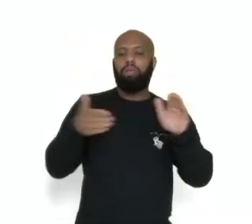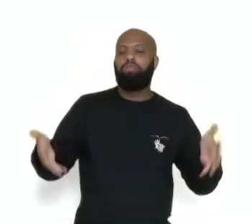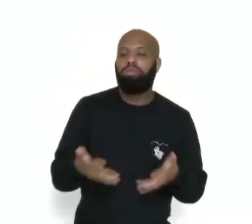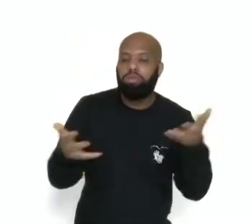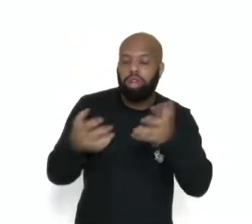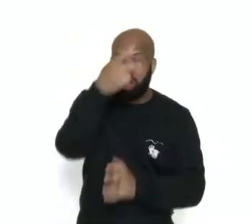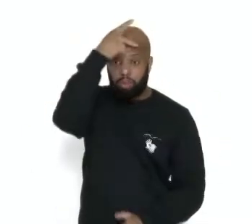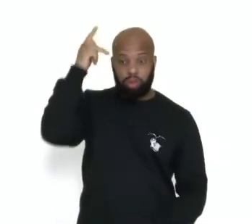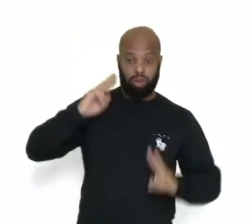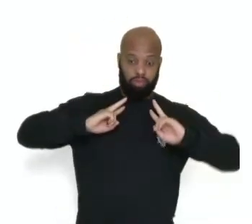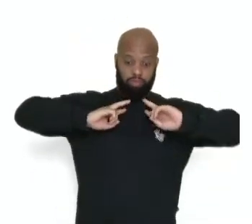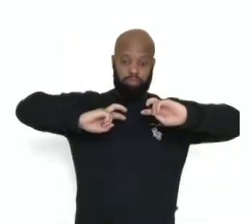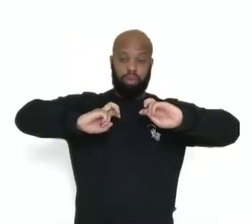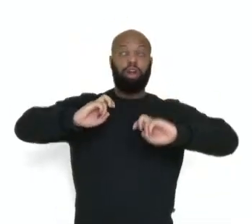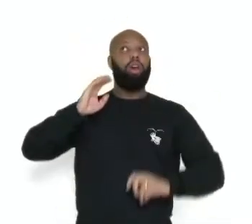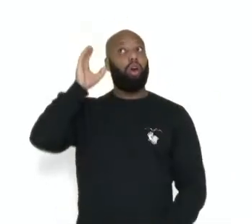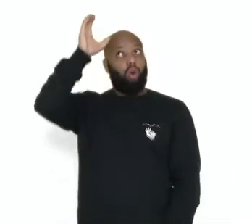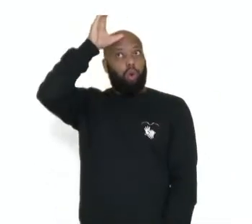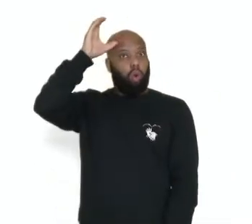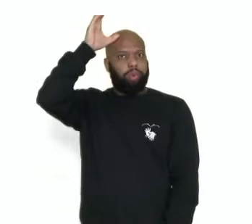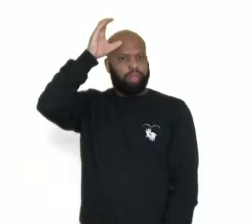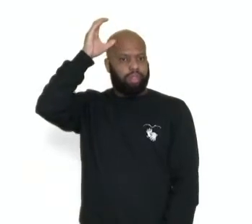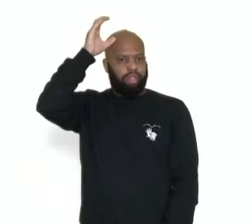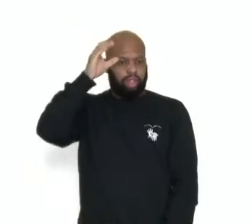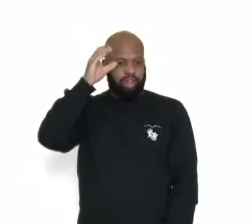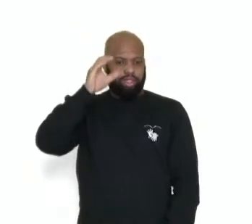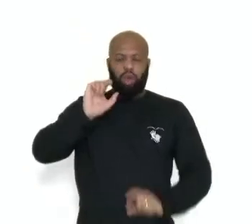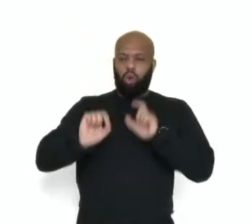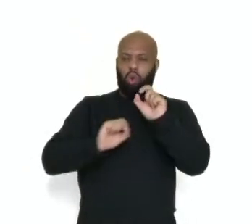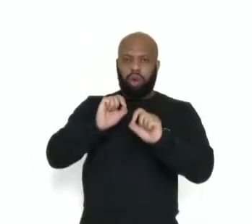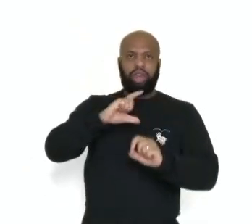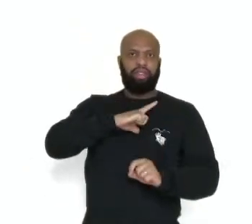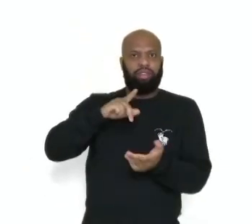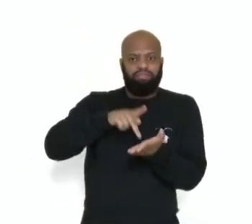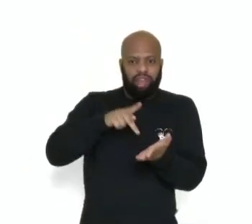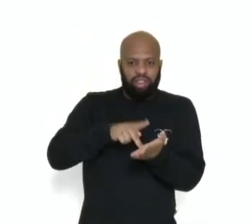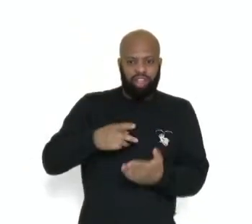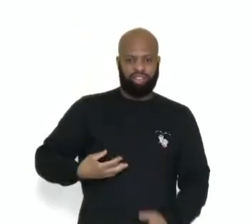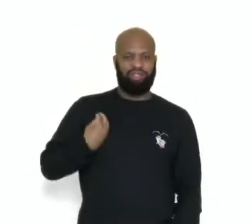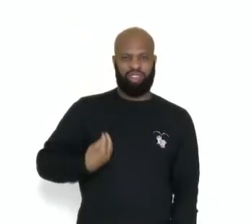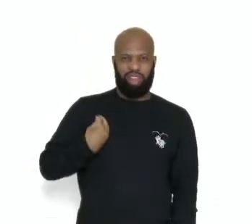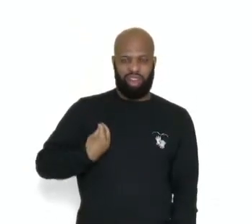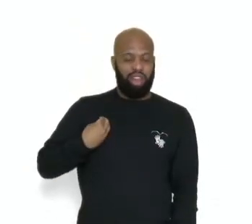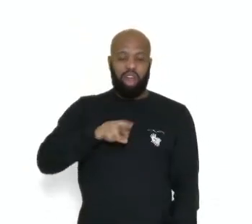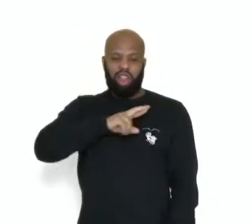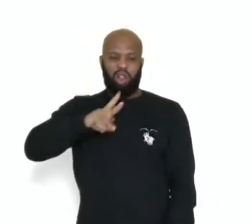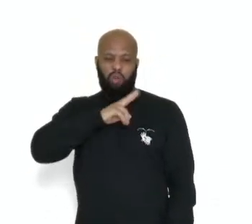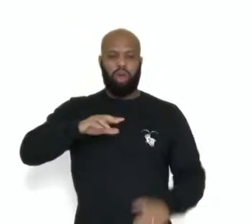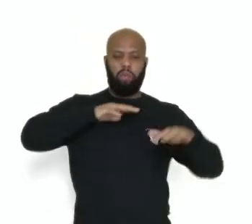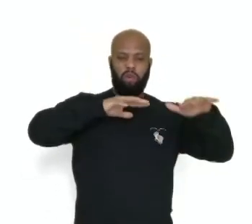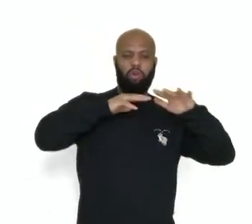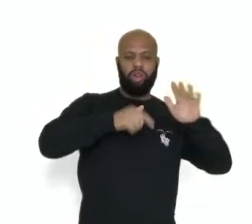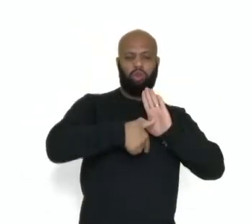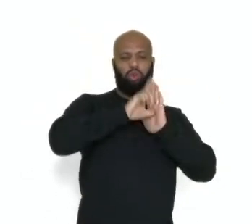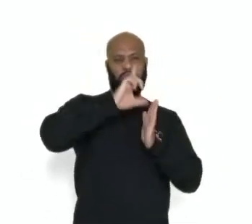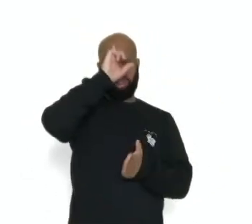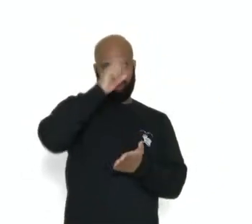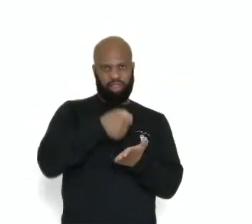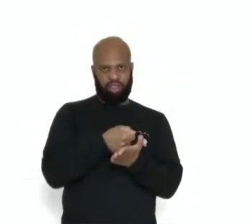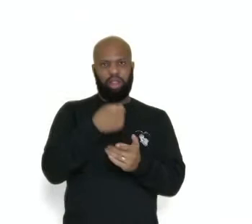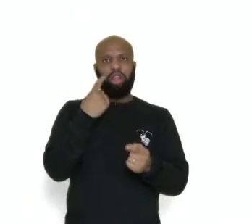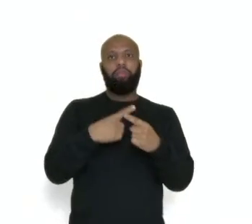perceber e ter consciência da sua própria realidade não existe um movimento o estabelecido o